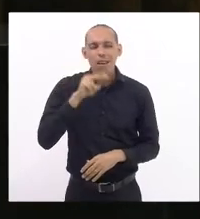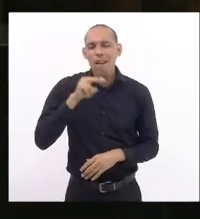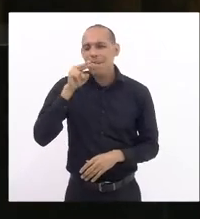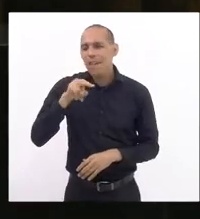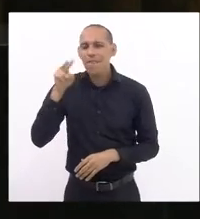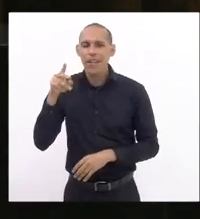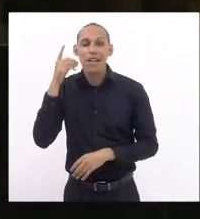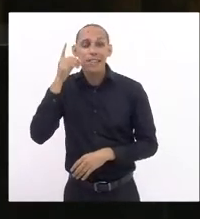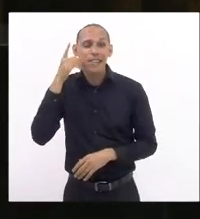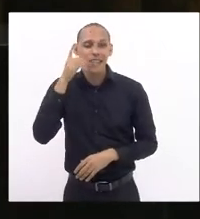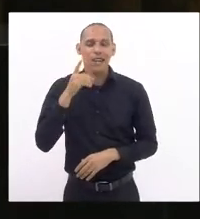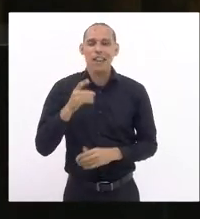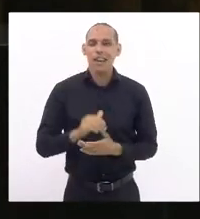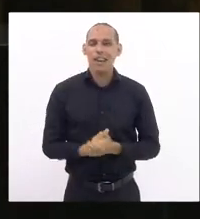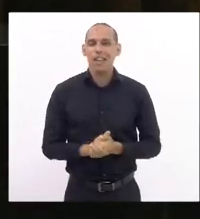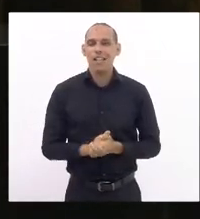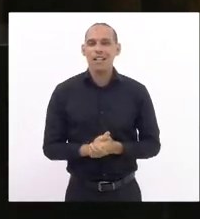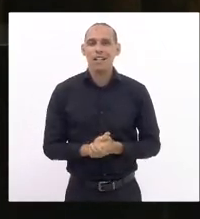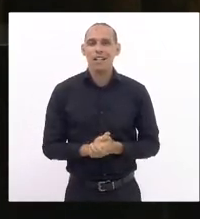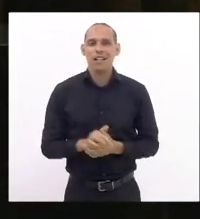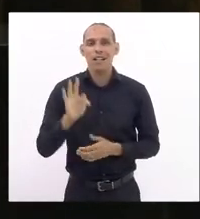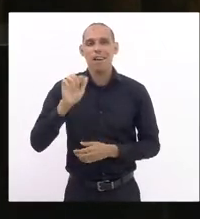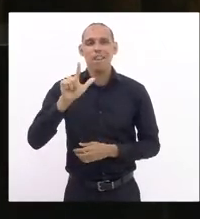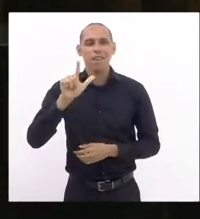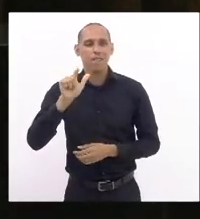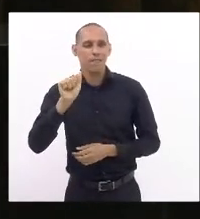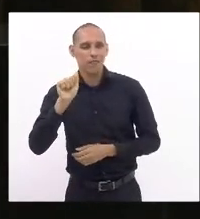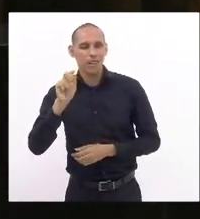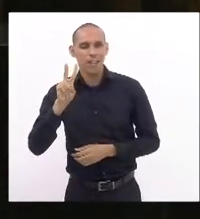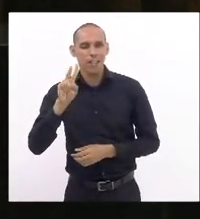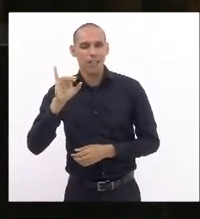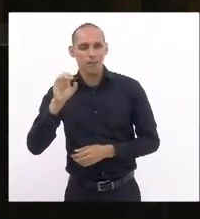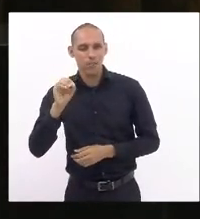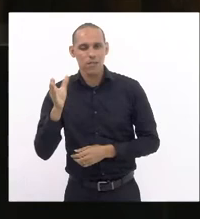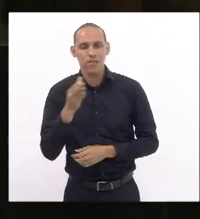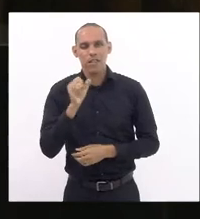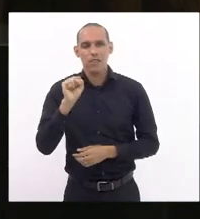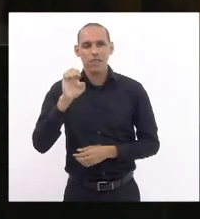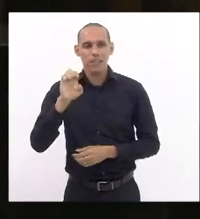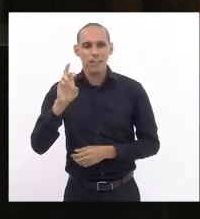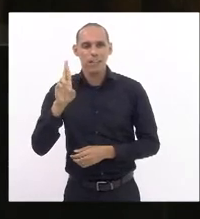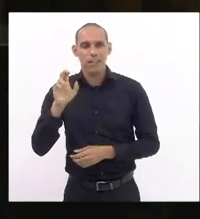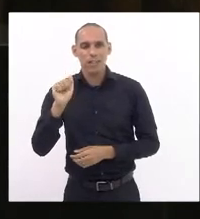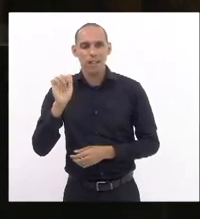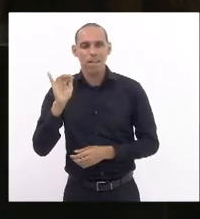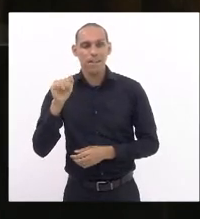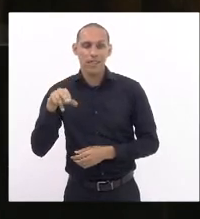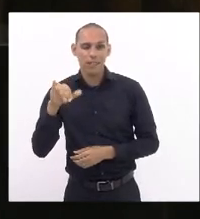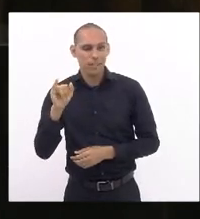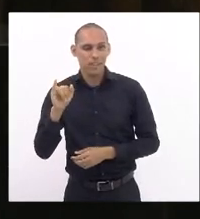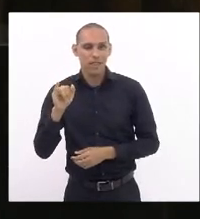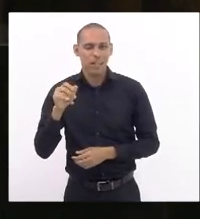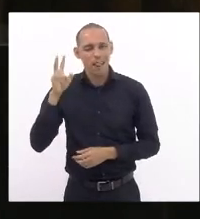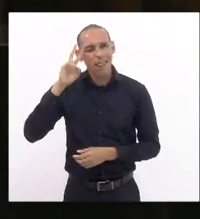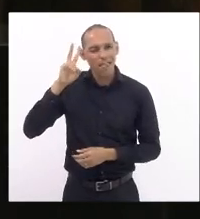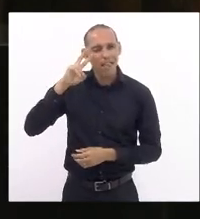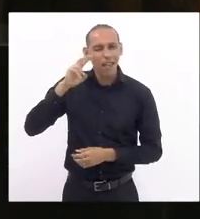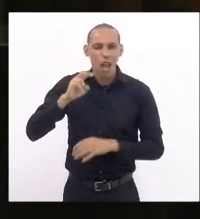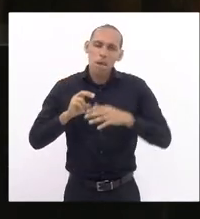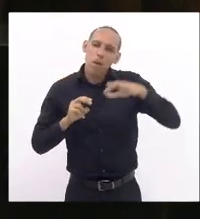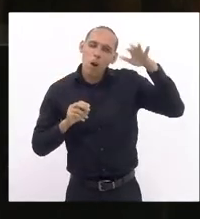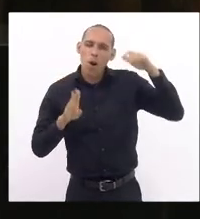o deputado Flávio Serafini, passamos, por exemplo, uma tragédia no Morro do Bumba,